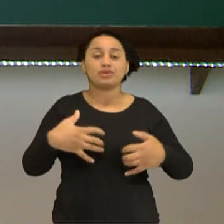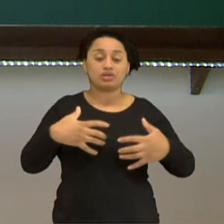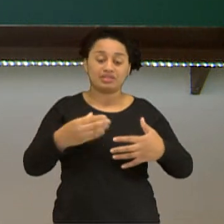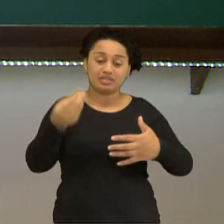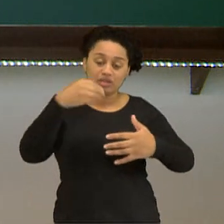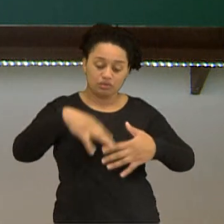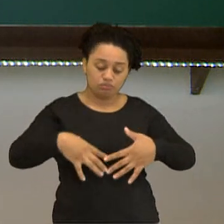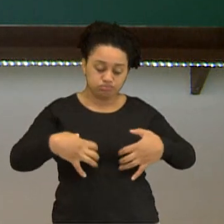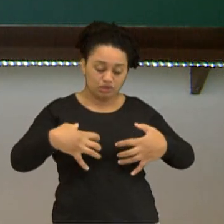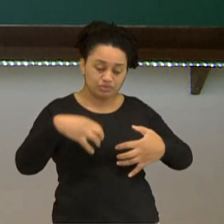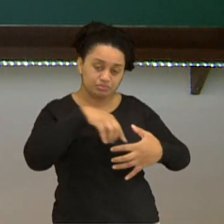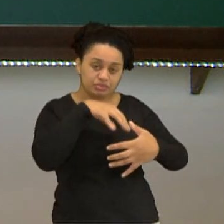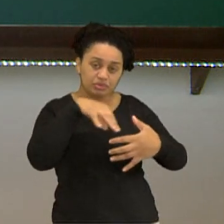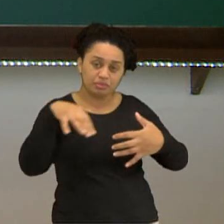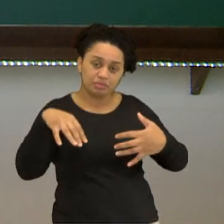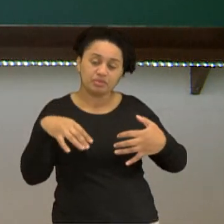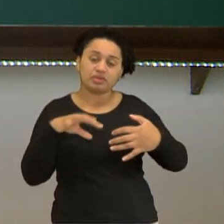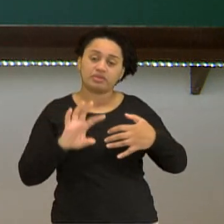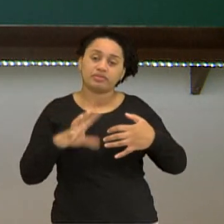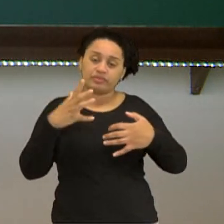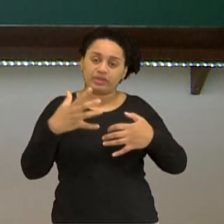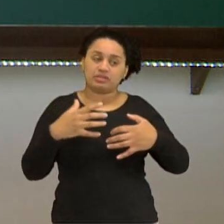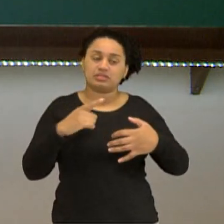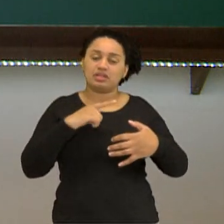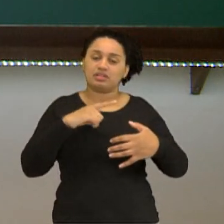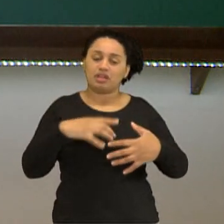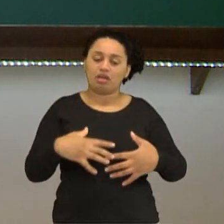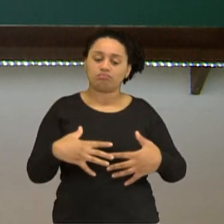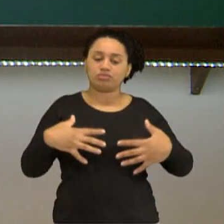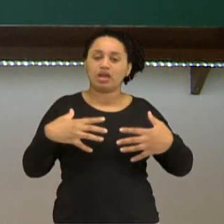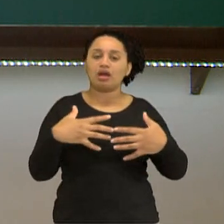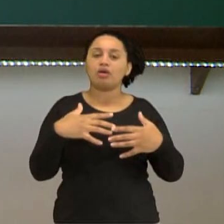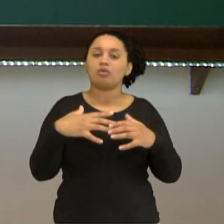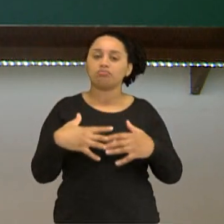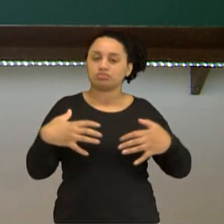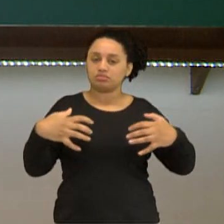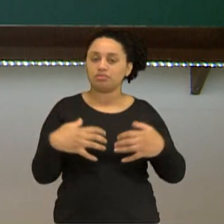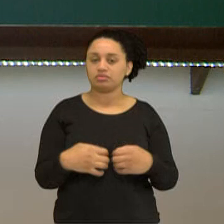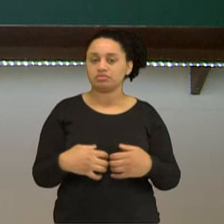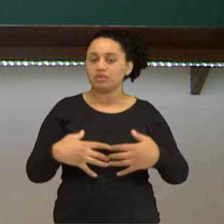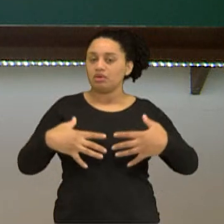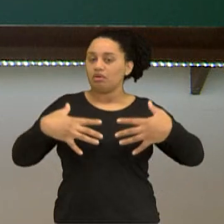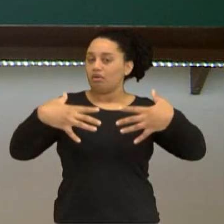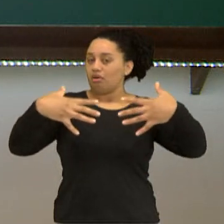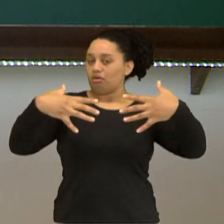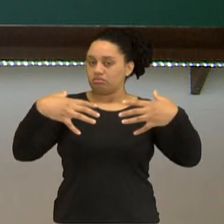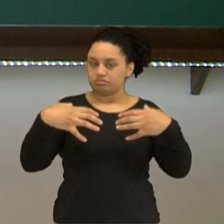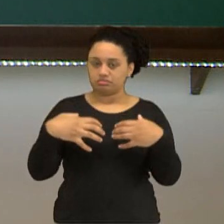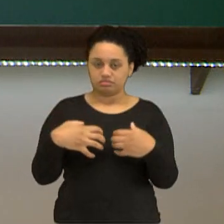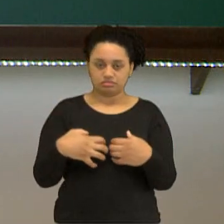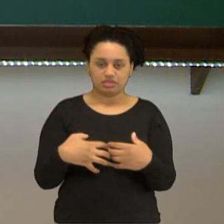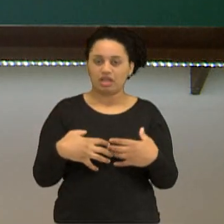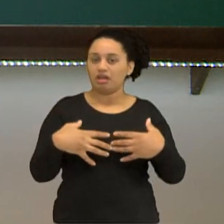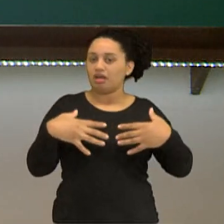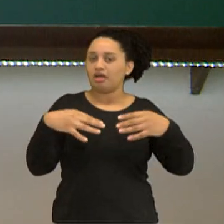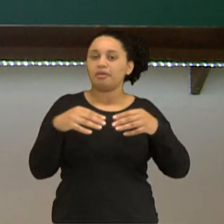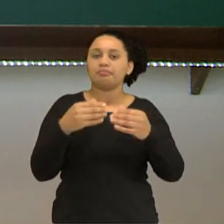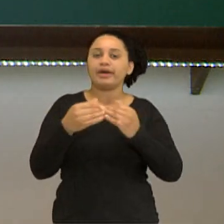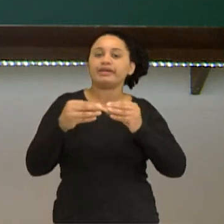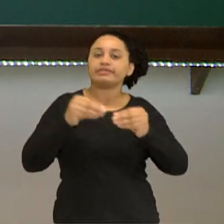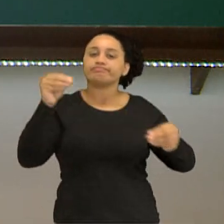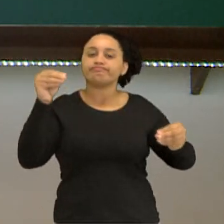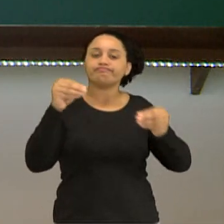nos pulmões. Os nossos pulmões, eles possuem uma elasticidade. Quando a gente inspira e expira,